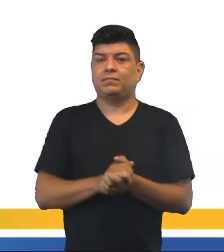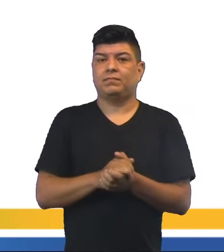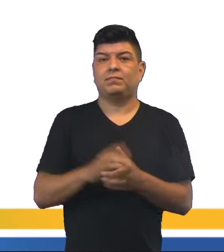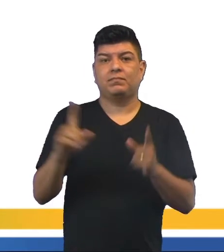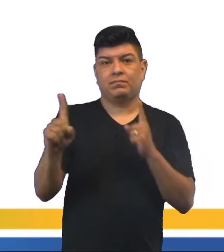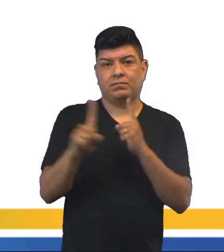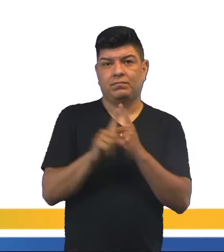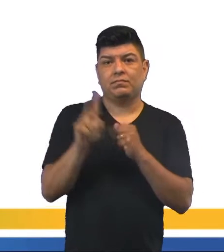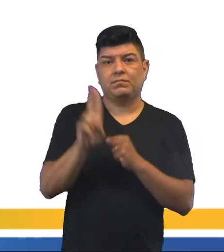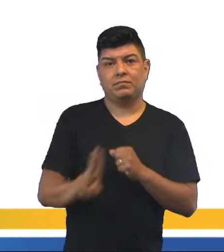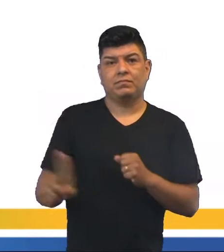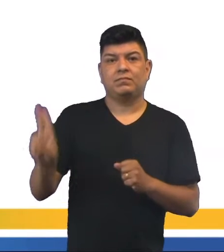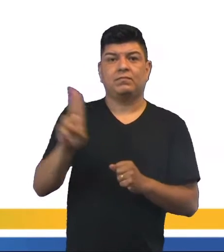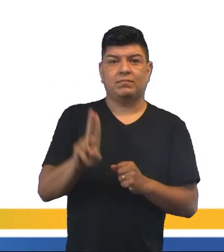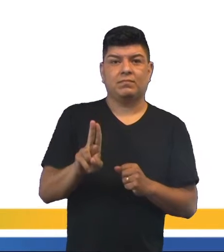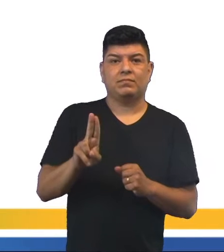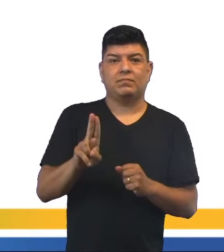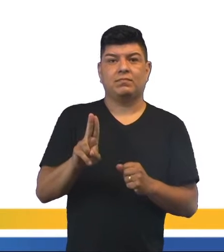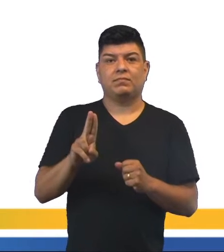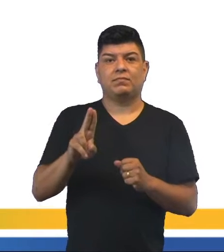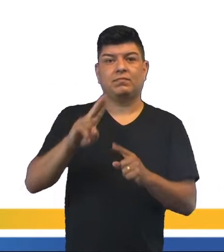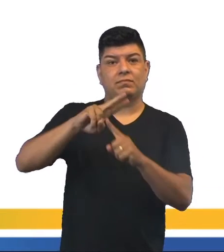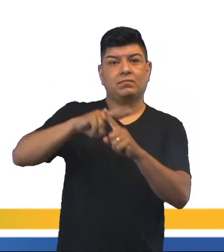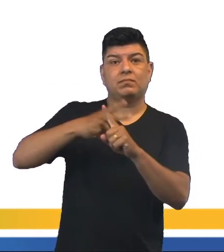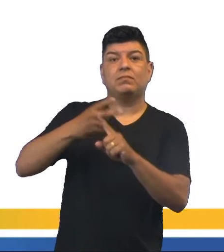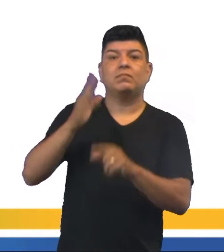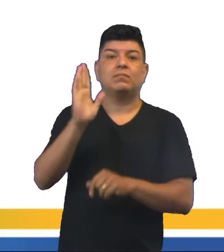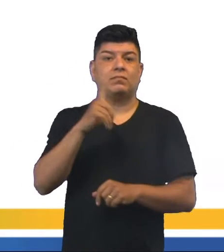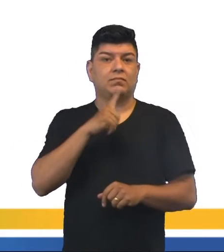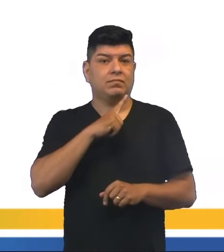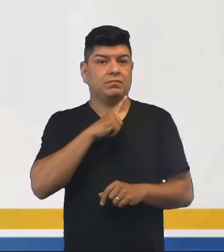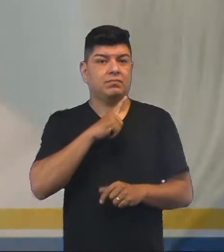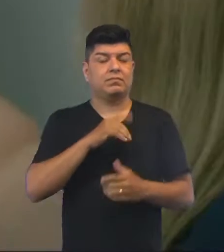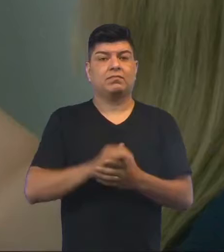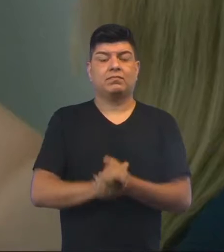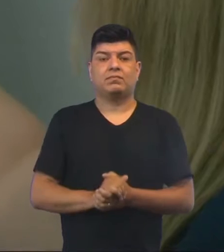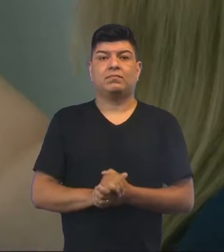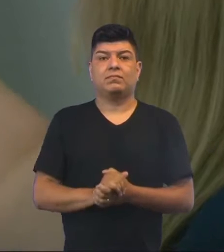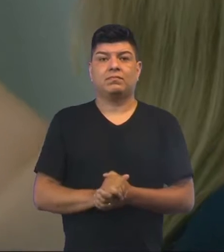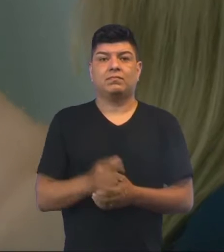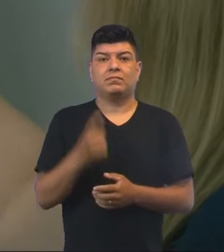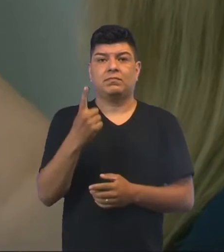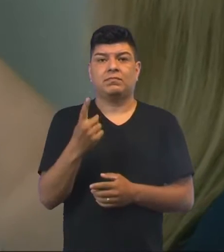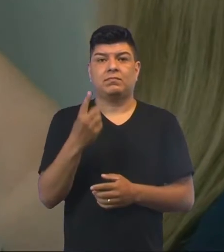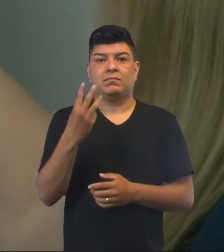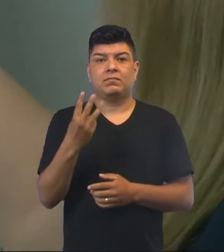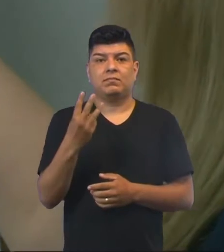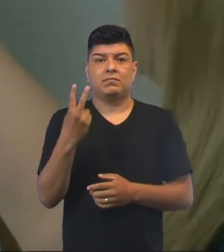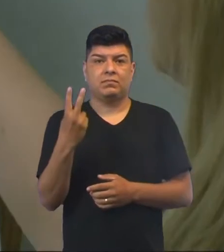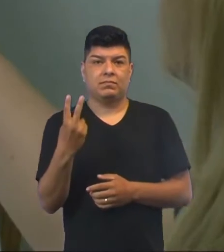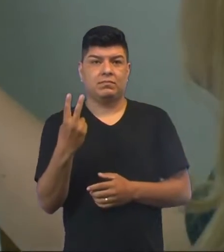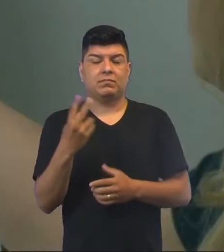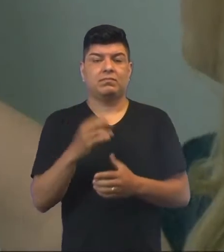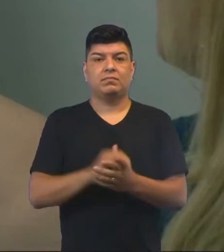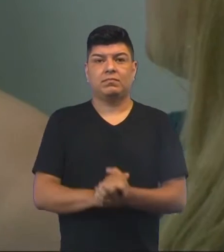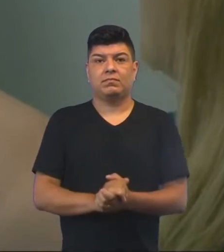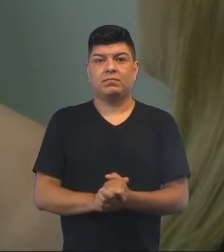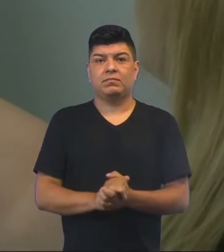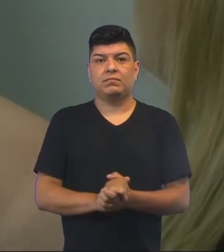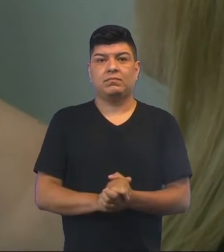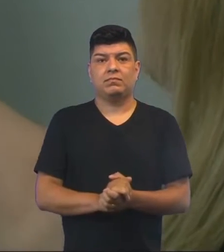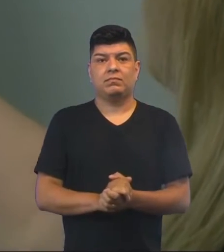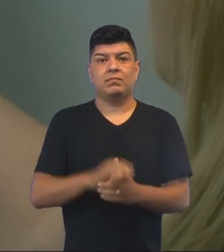o termo que eu encontrei aqui e vou adicionar o termo que eu já tenho 132